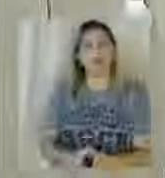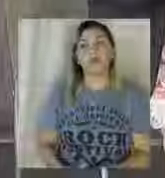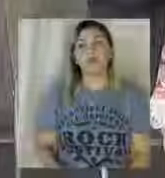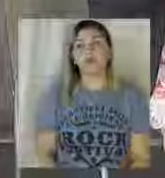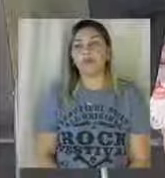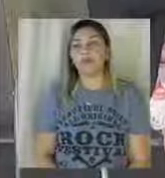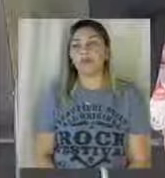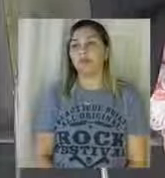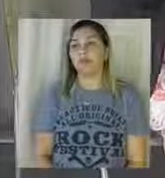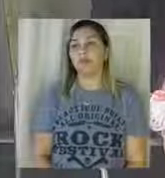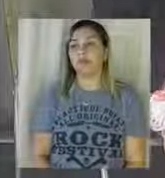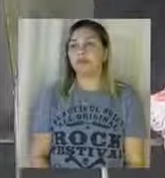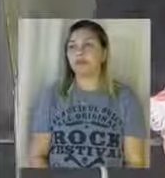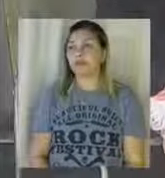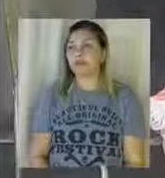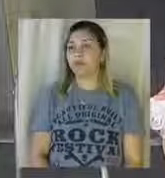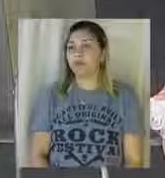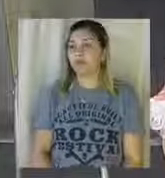Paloma.